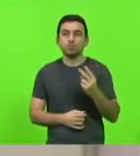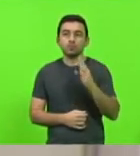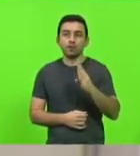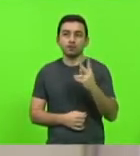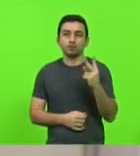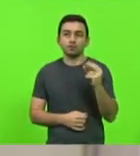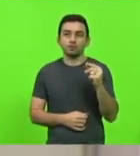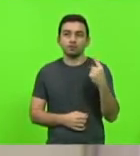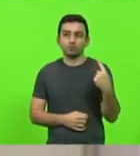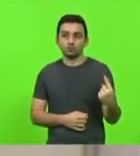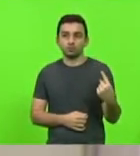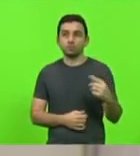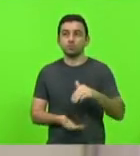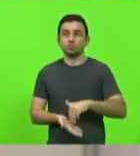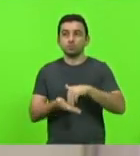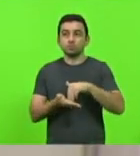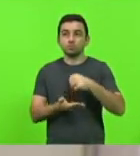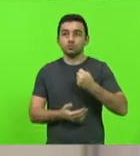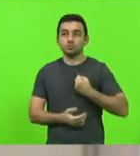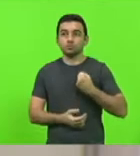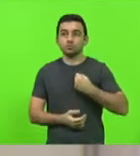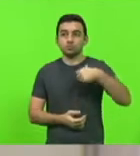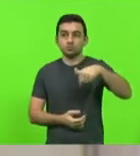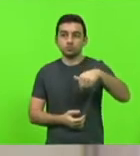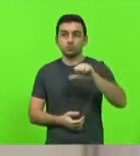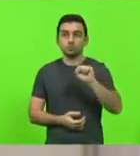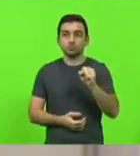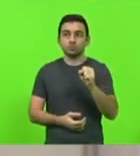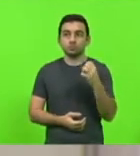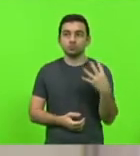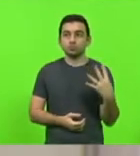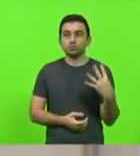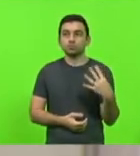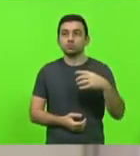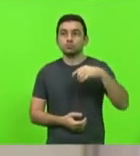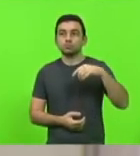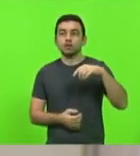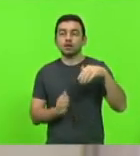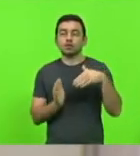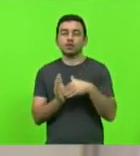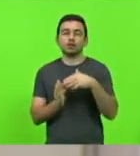622/2021. As moções números 784 a